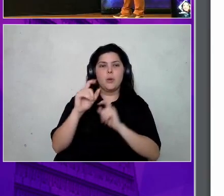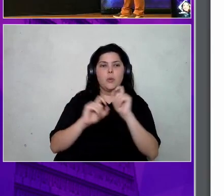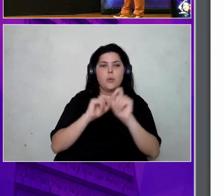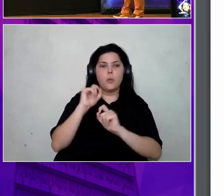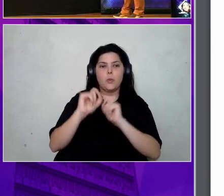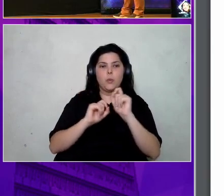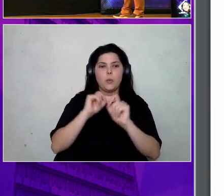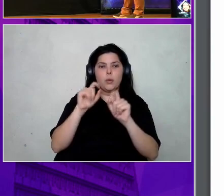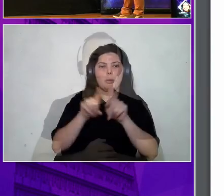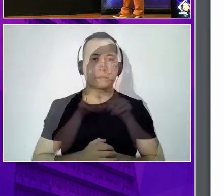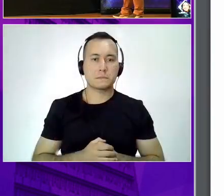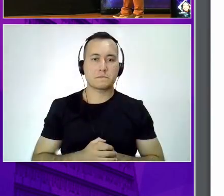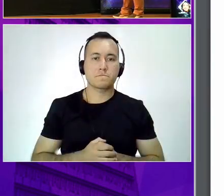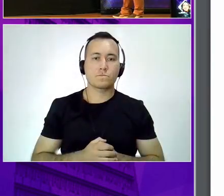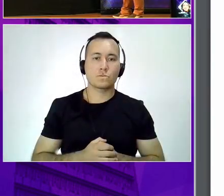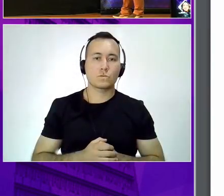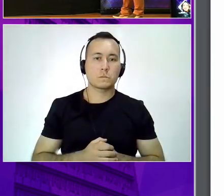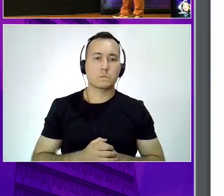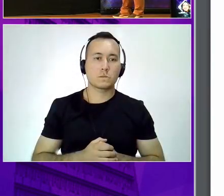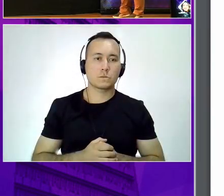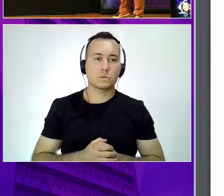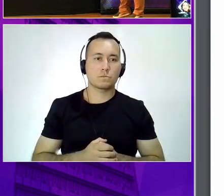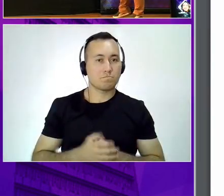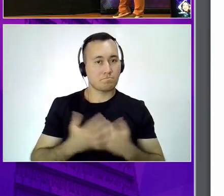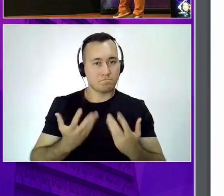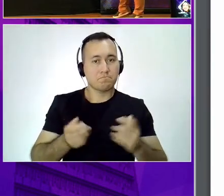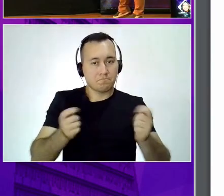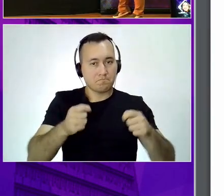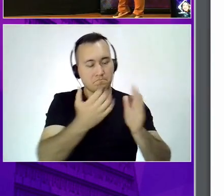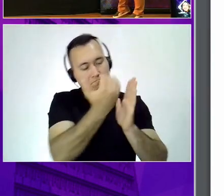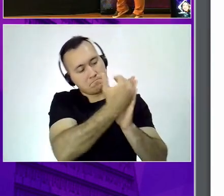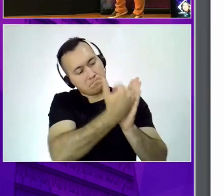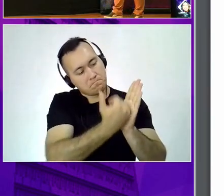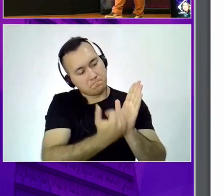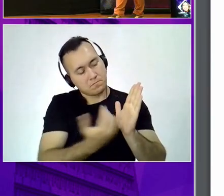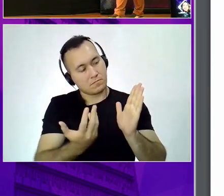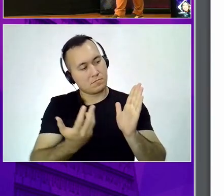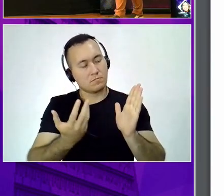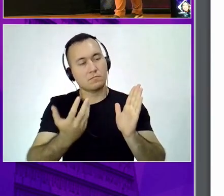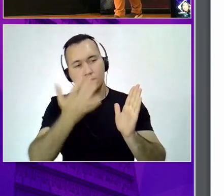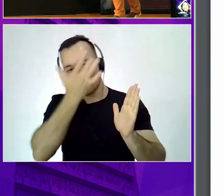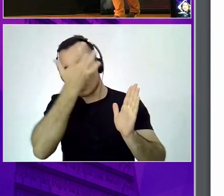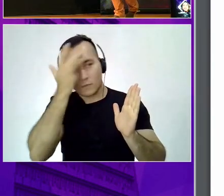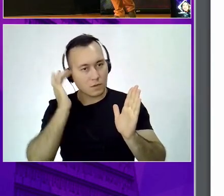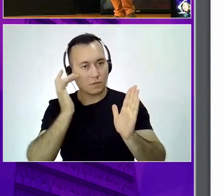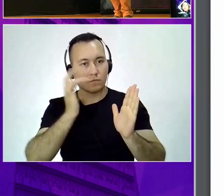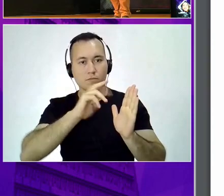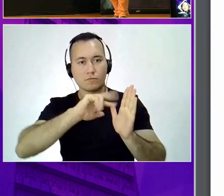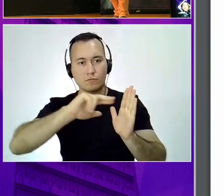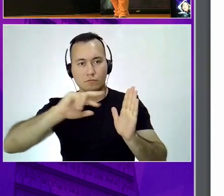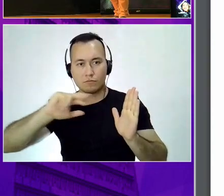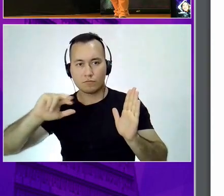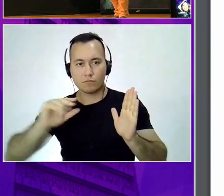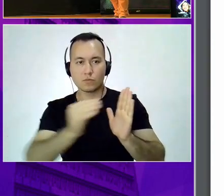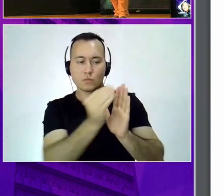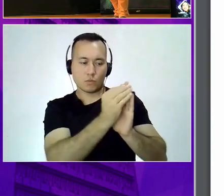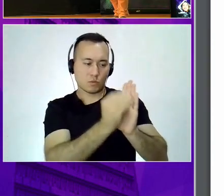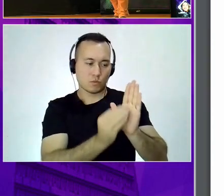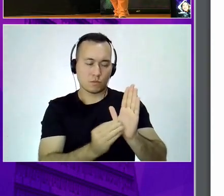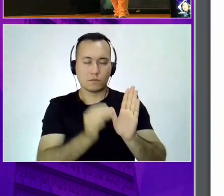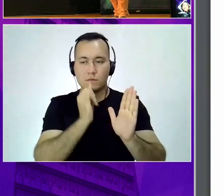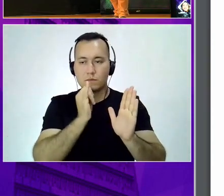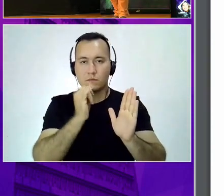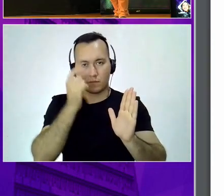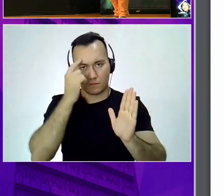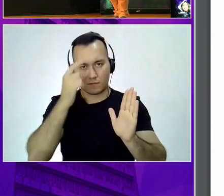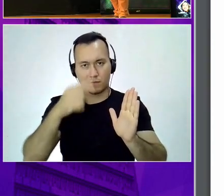categorizar, né, pelas pessoas, ou trazer principalmente uma coisa que eu esqueci de falar. Geralmente, quando você vai fazer o trabalho, talvez com gerentes, diretores,